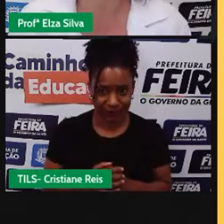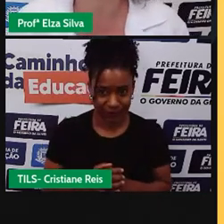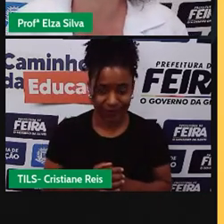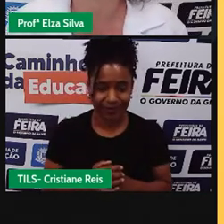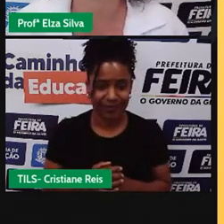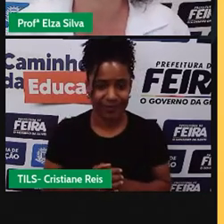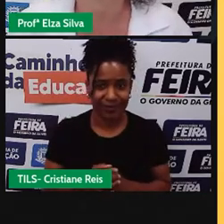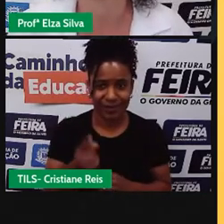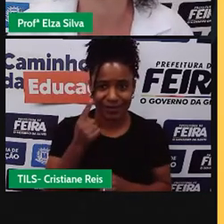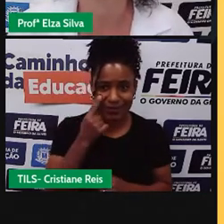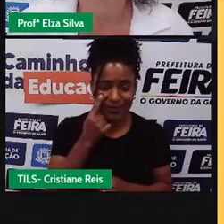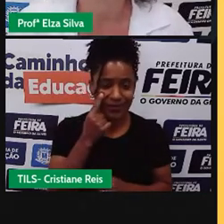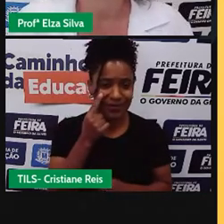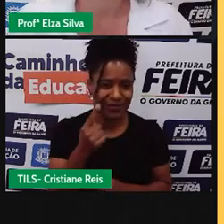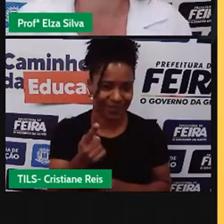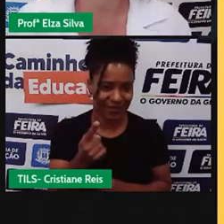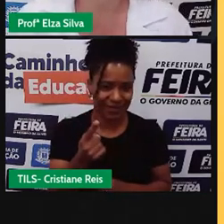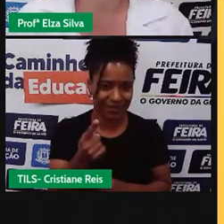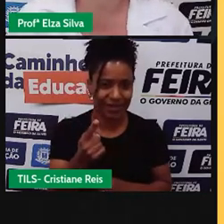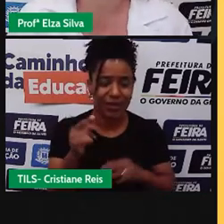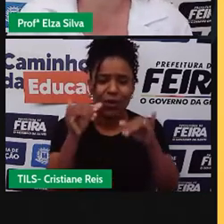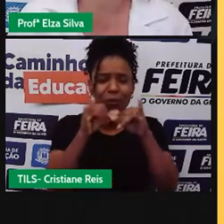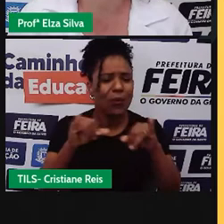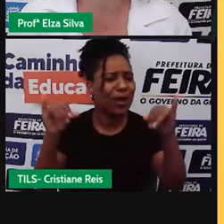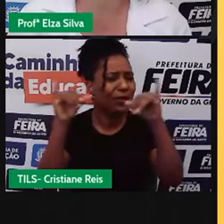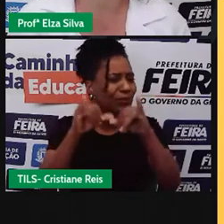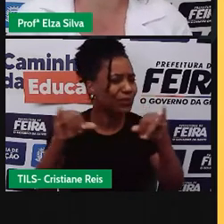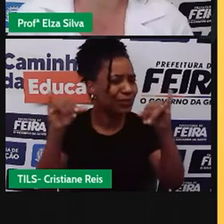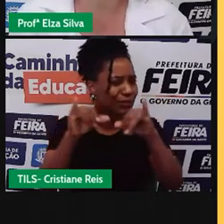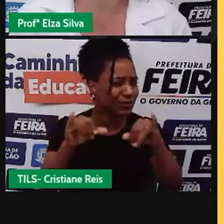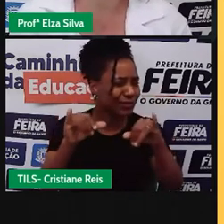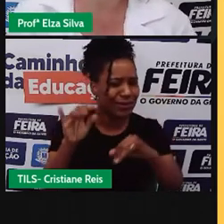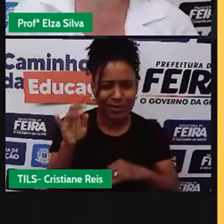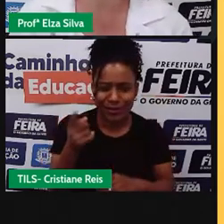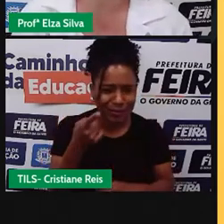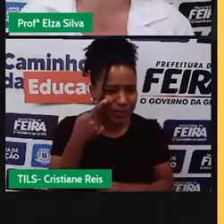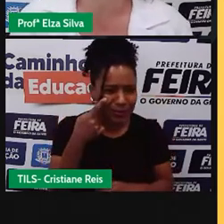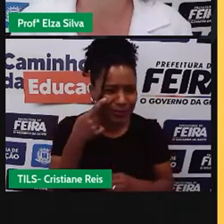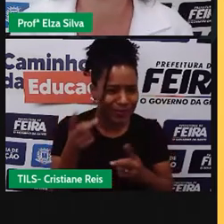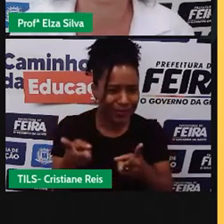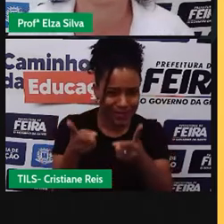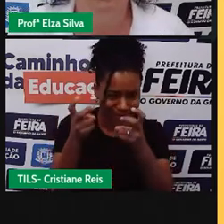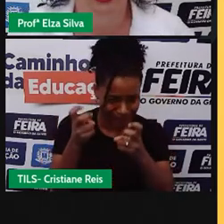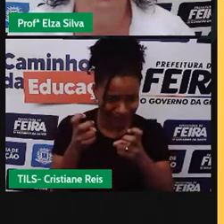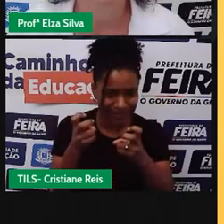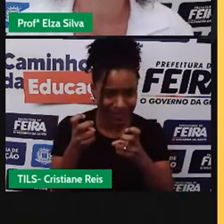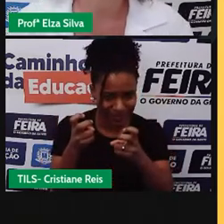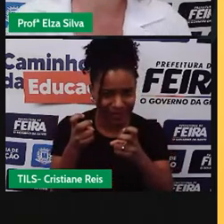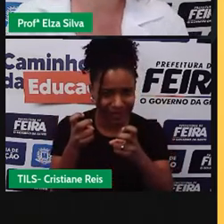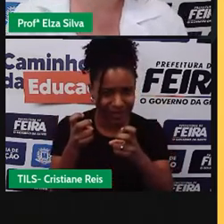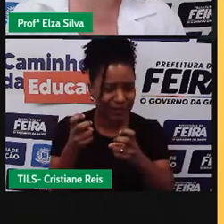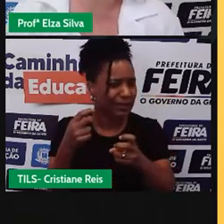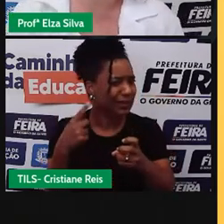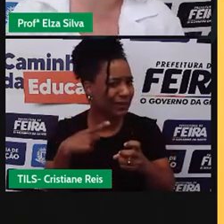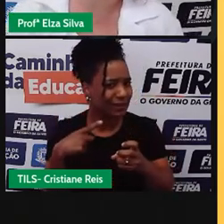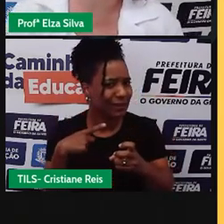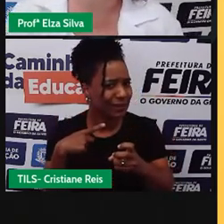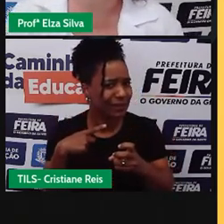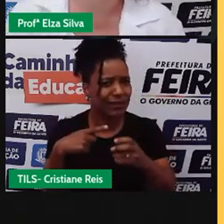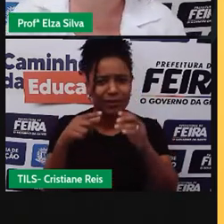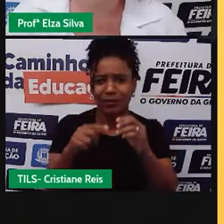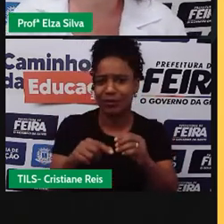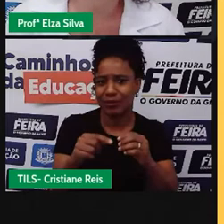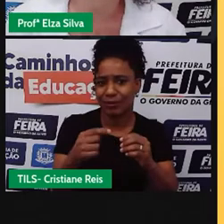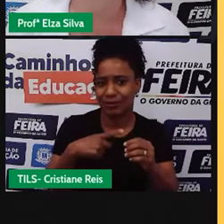prestar atenção e perceber que esses anúncios eles foram publicados no suporte. Que suporte foi